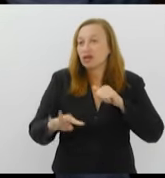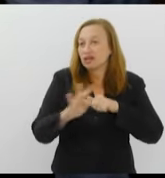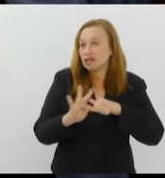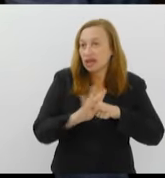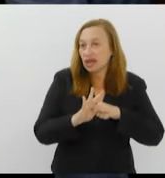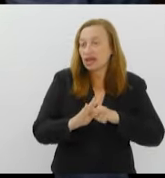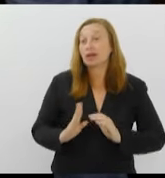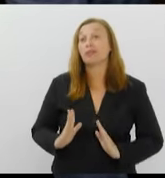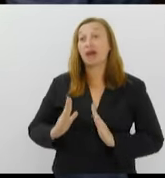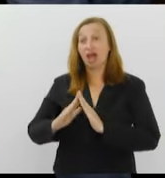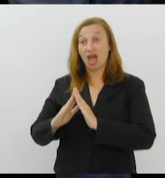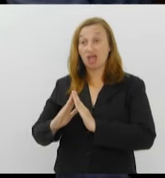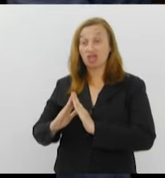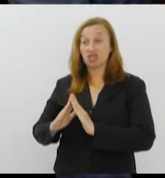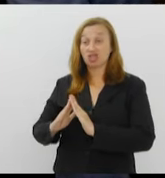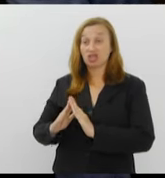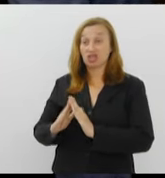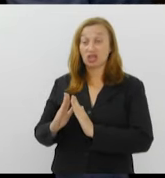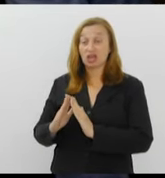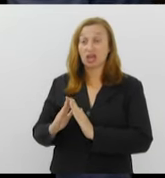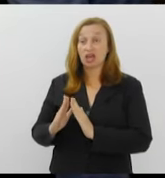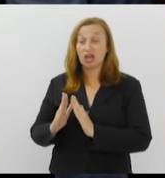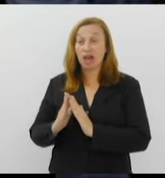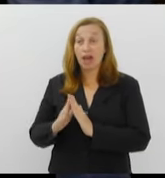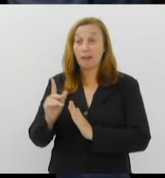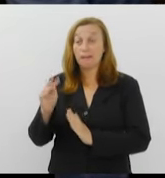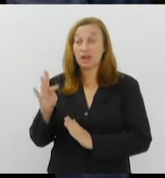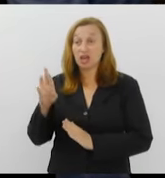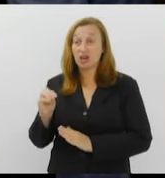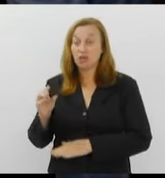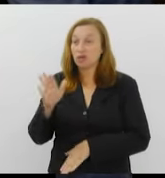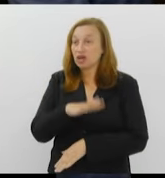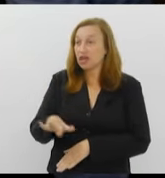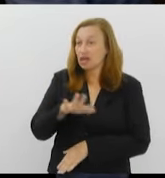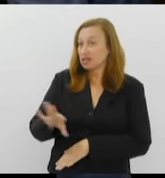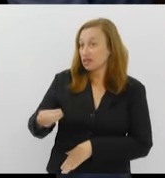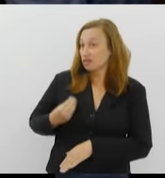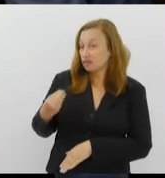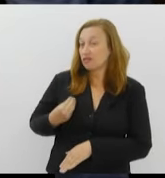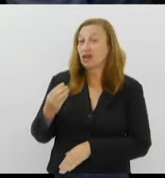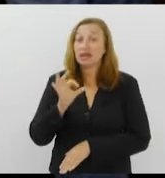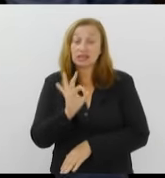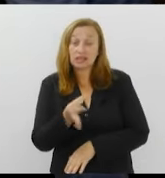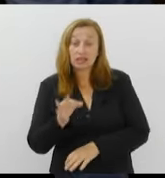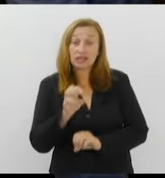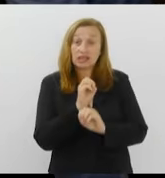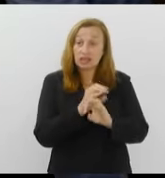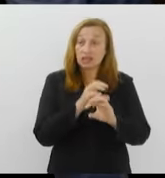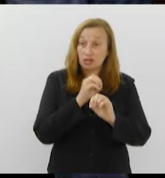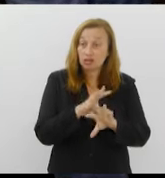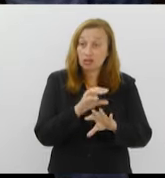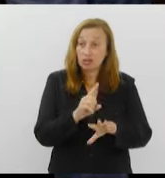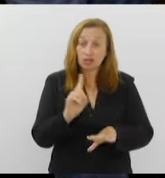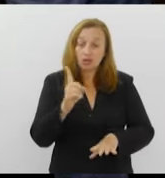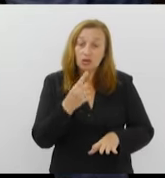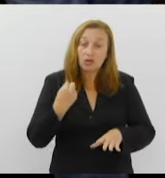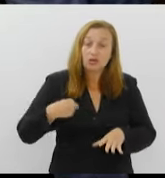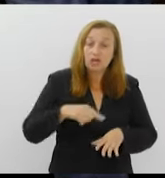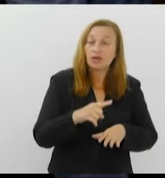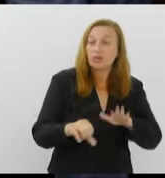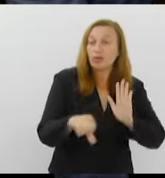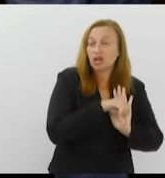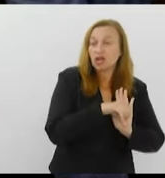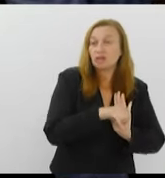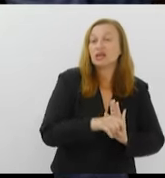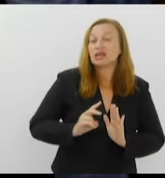são tuteladas do Estado e vão, com certeza, através da educação, não cair na criminalidade. Eu sempre tenho dito